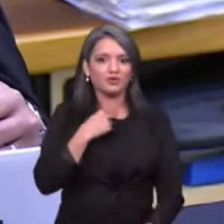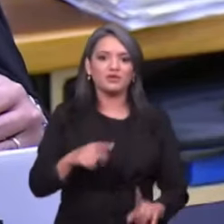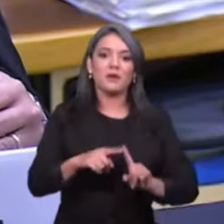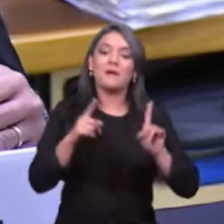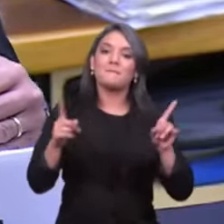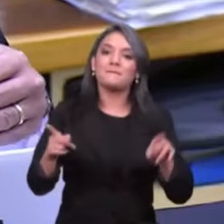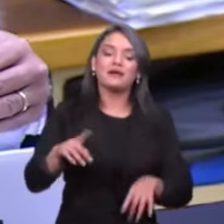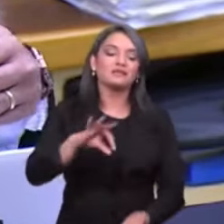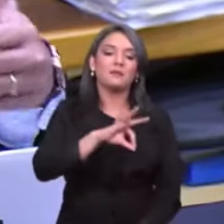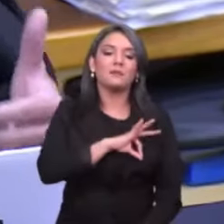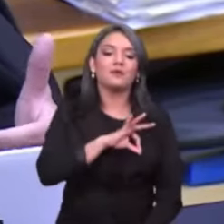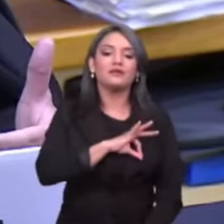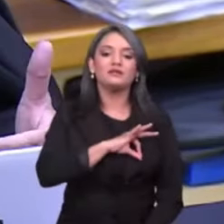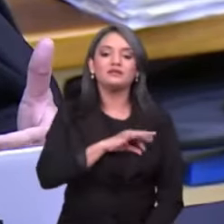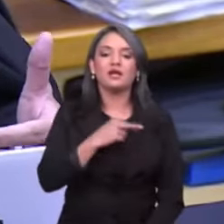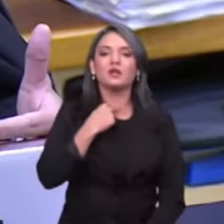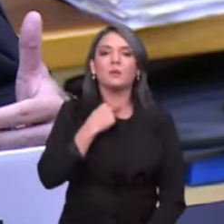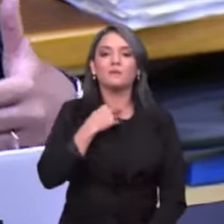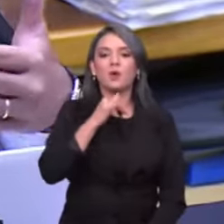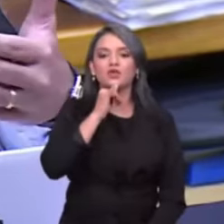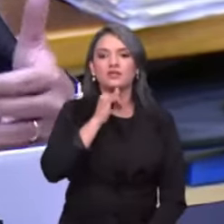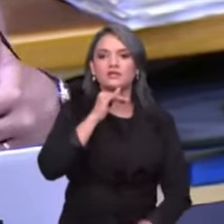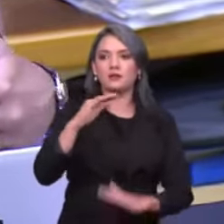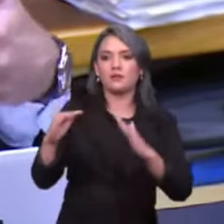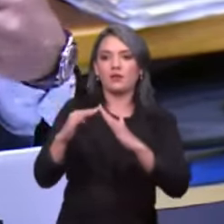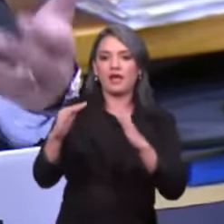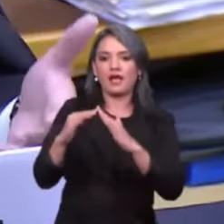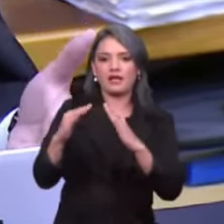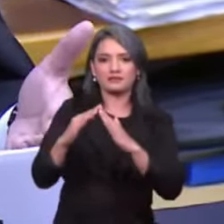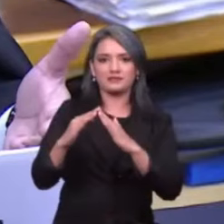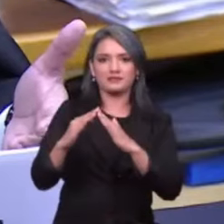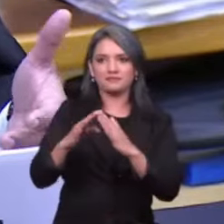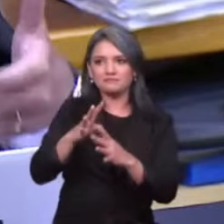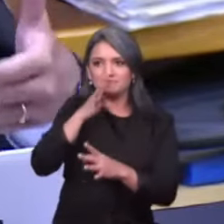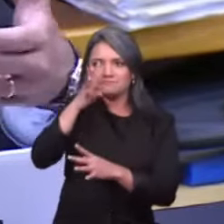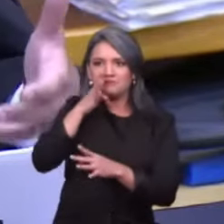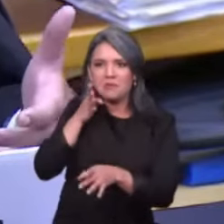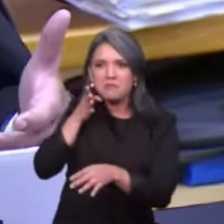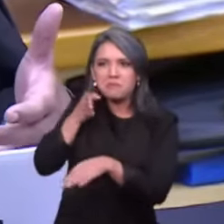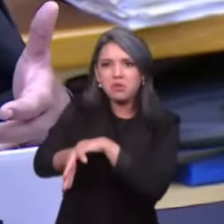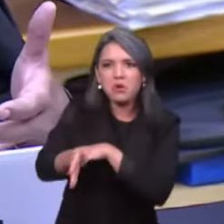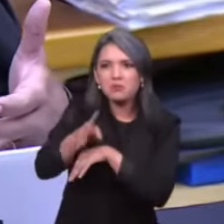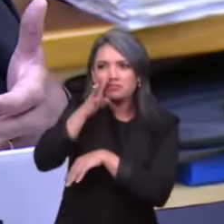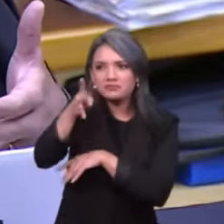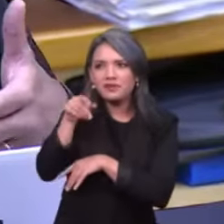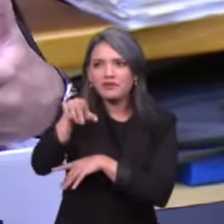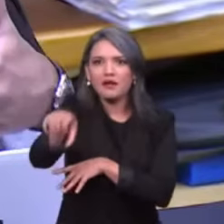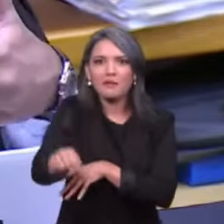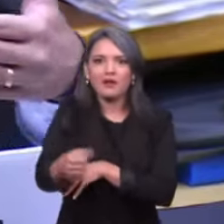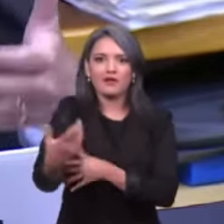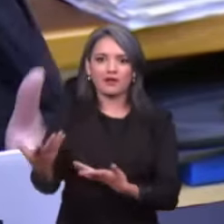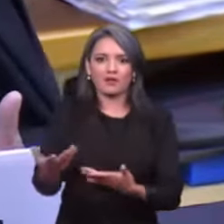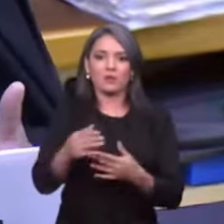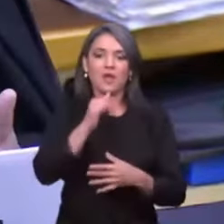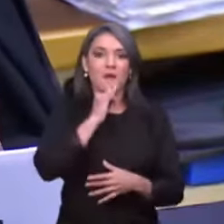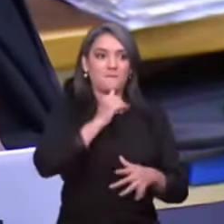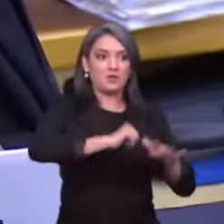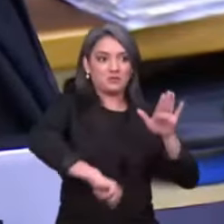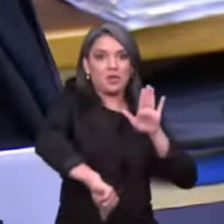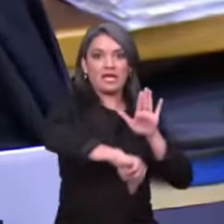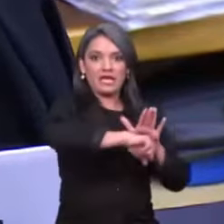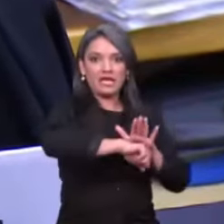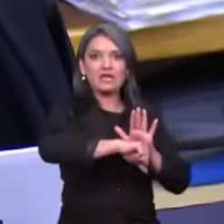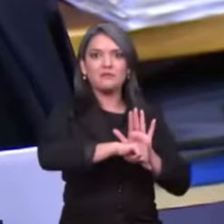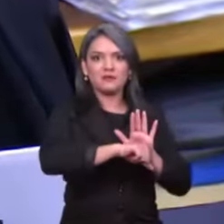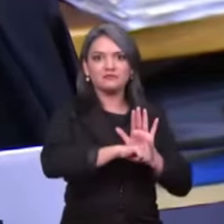poderá invadir domicílio legalmente, como pode no caso de ser crime, estar em depósito o